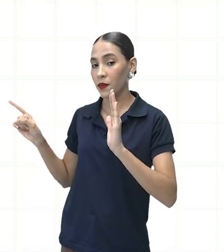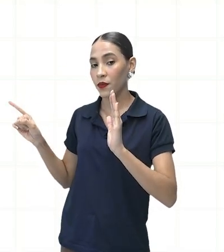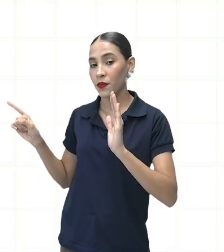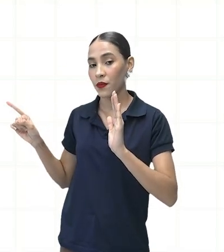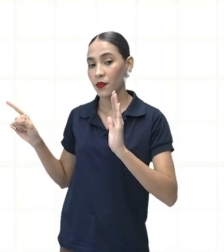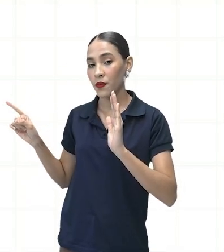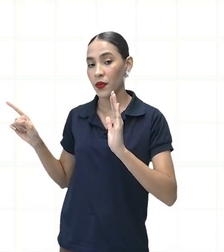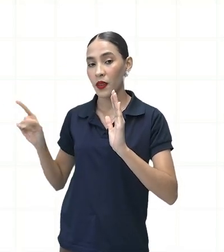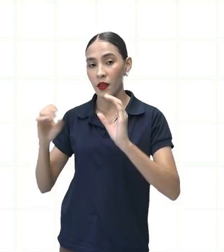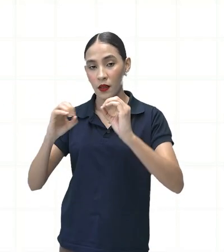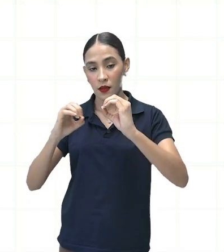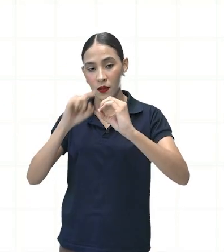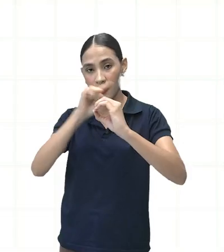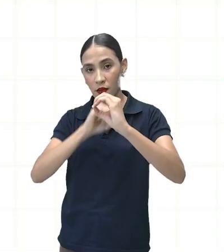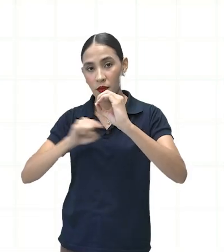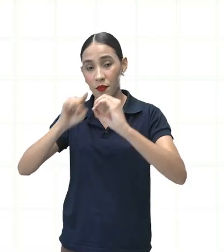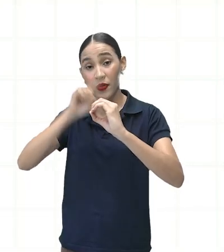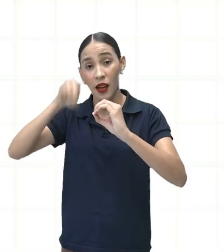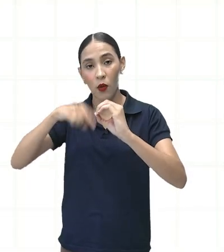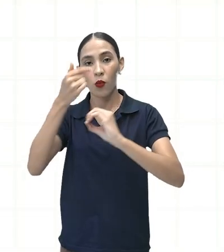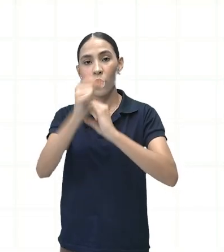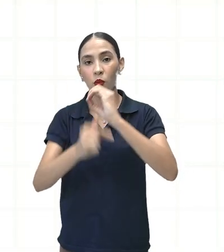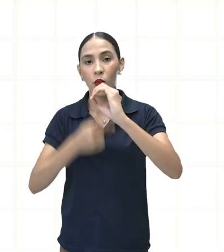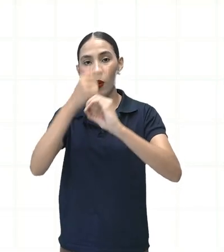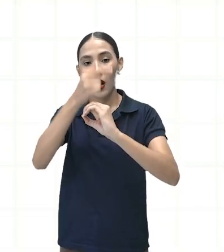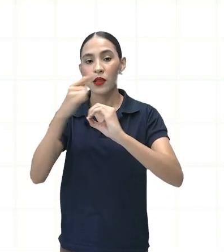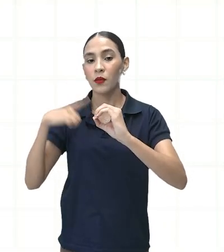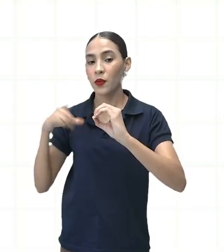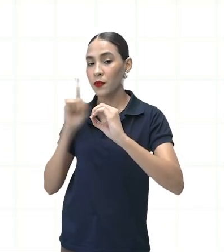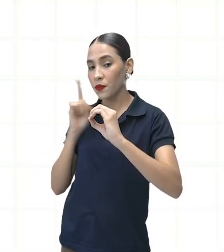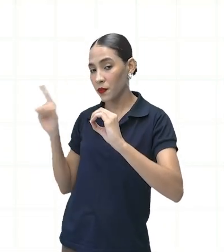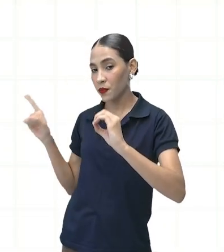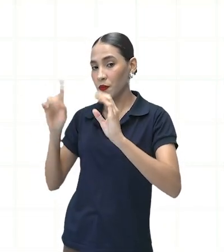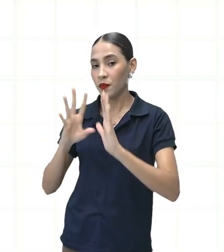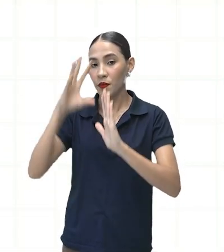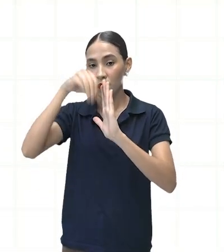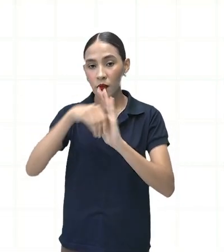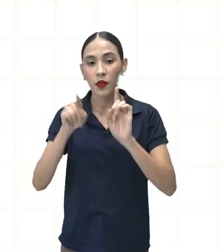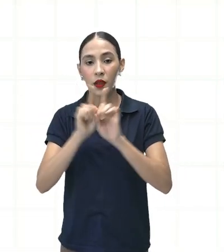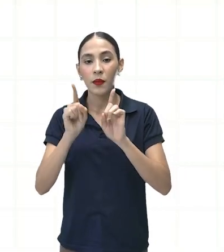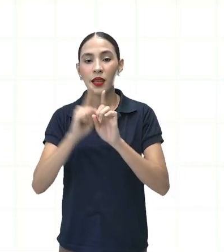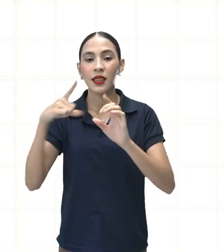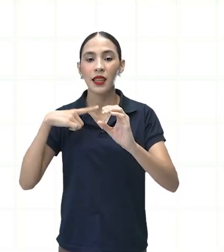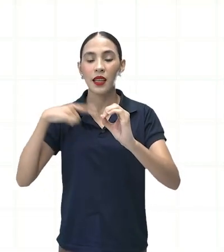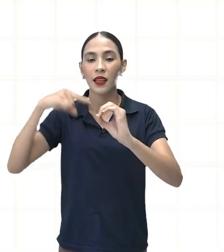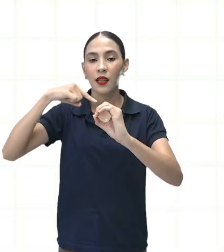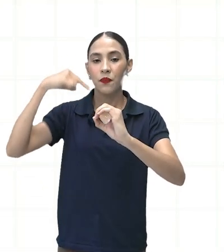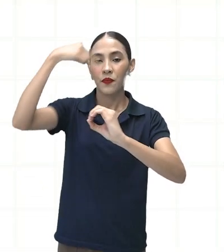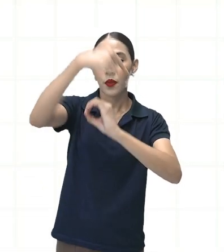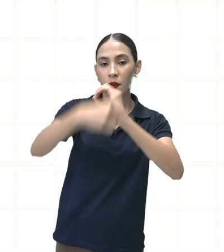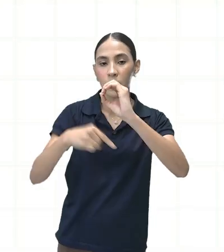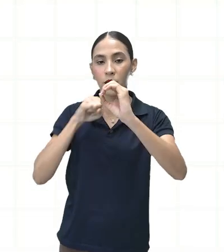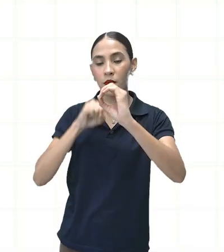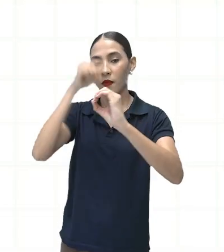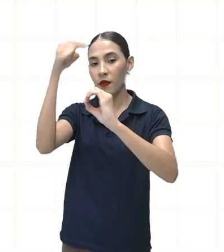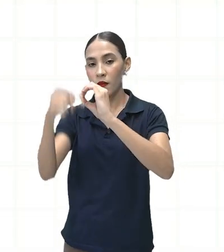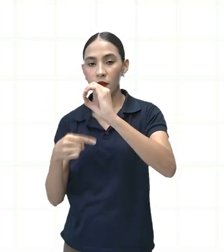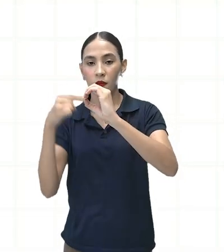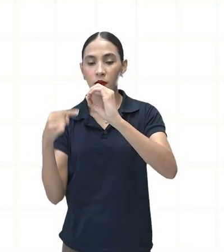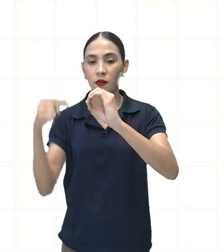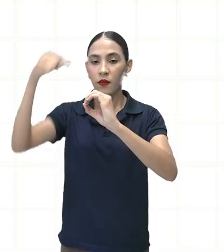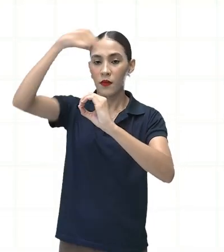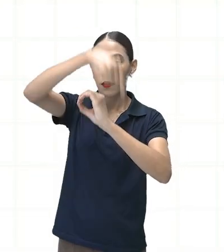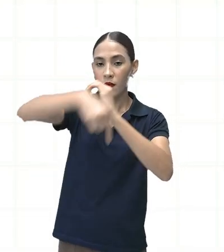observar essa massa central, e ele é circundado pelo que chamamos de eletrosfera, que é toda